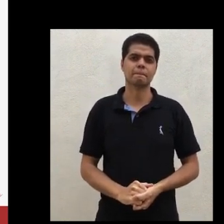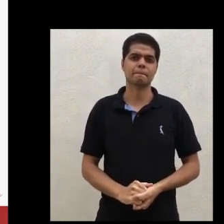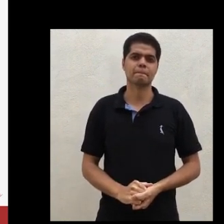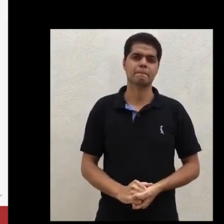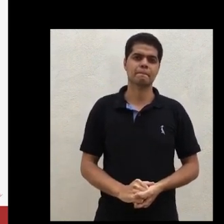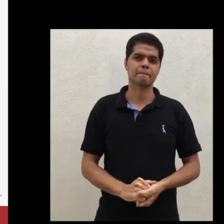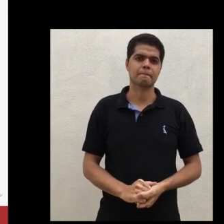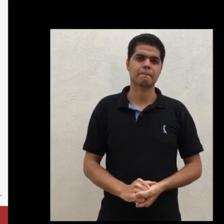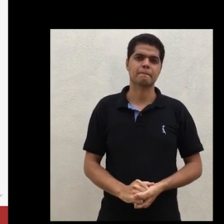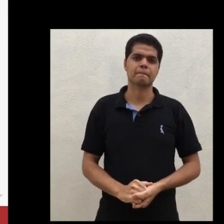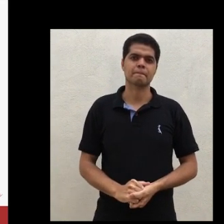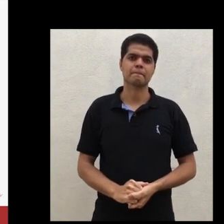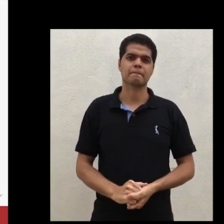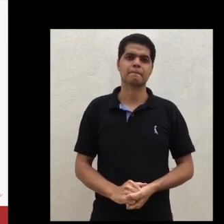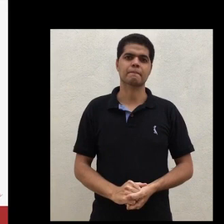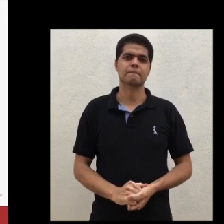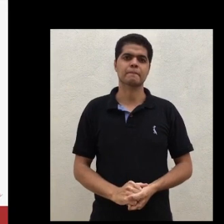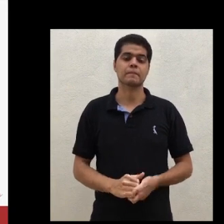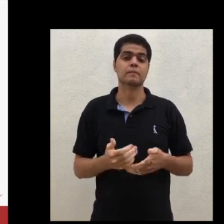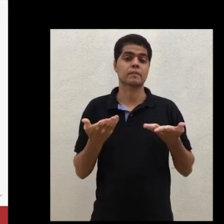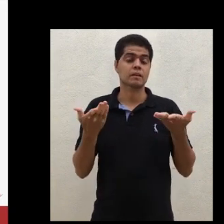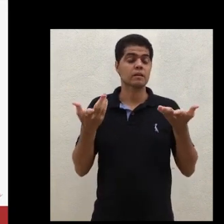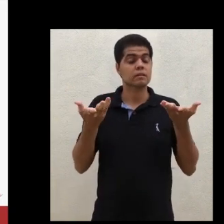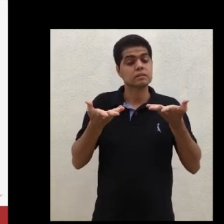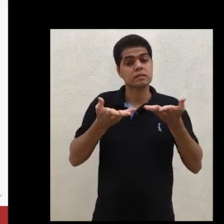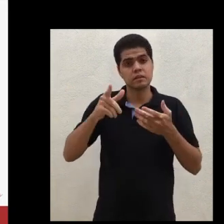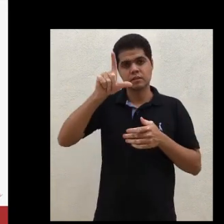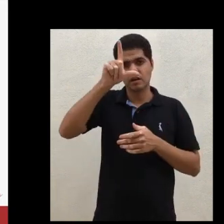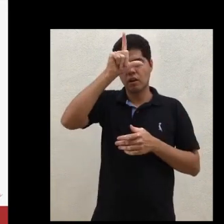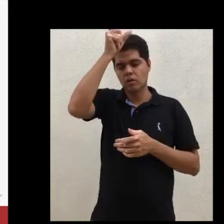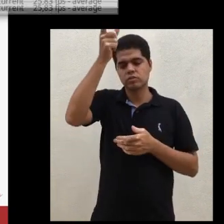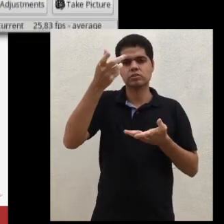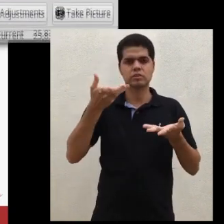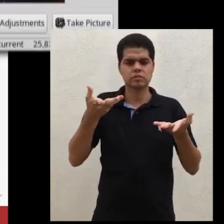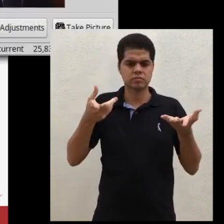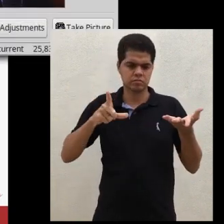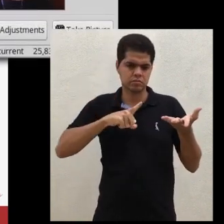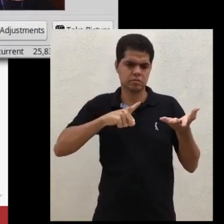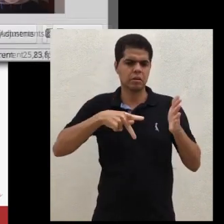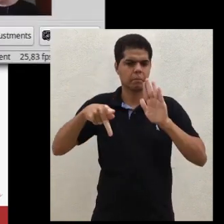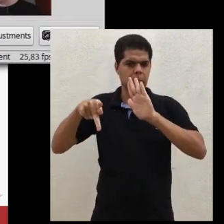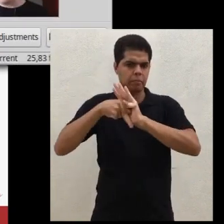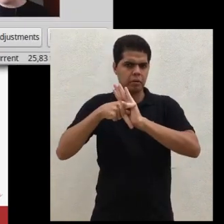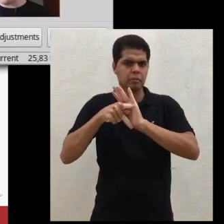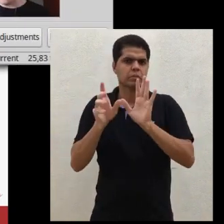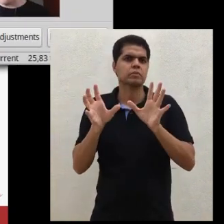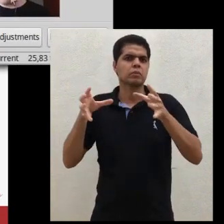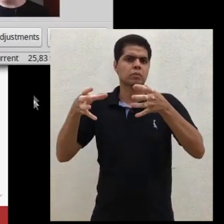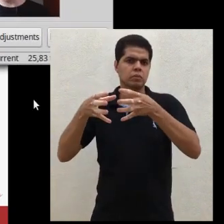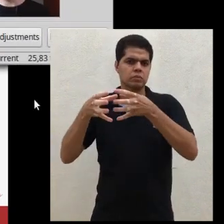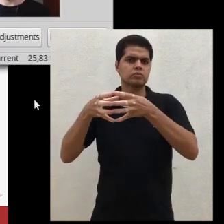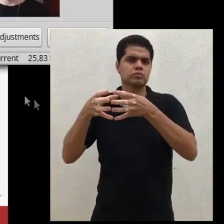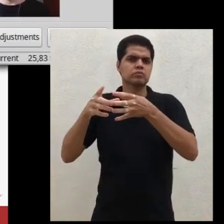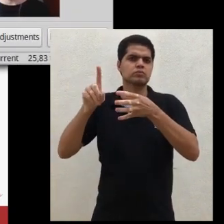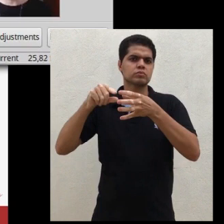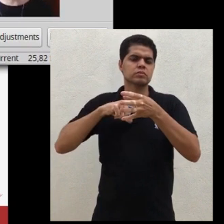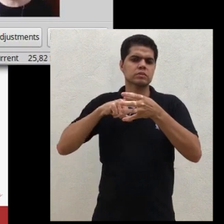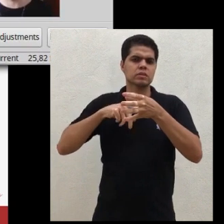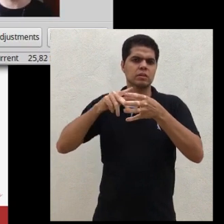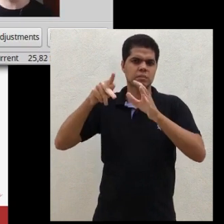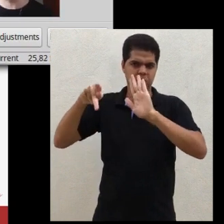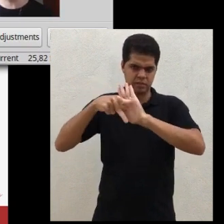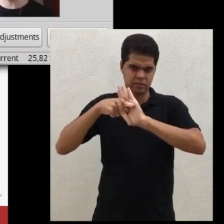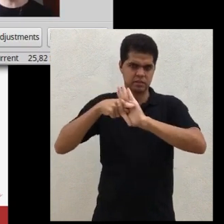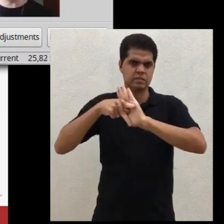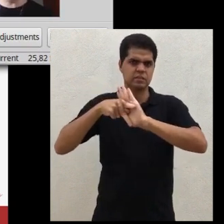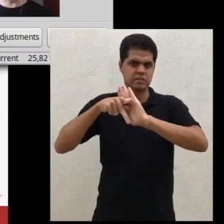Na lógica clássica, ou uma coisa pertence ao conjunto, né, na matemática convencional aí, ou ela